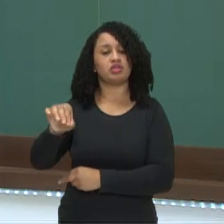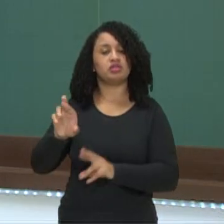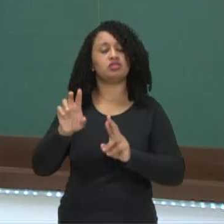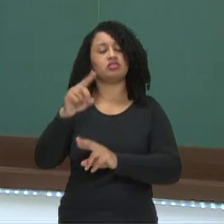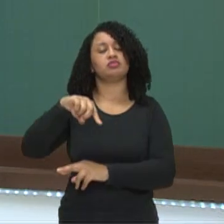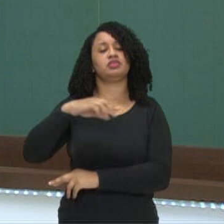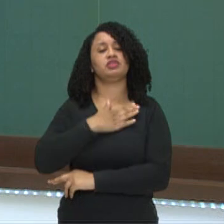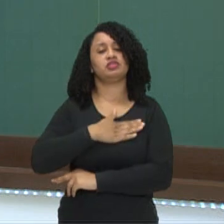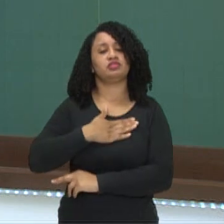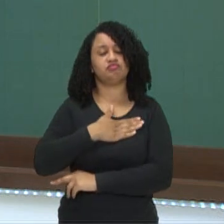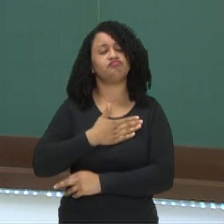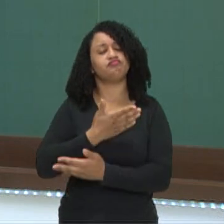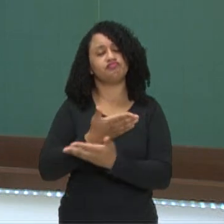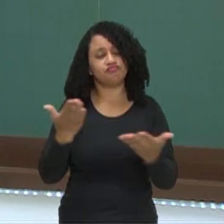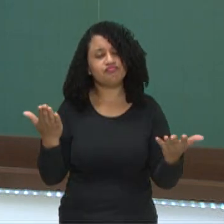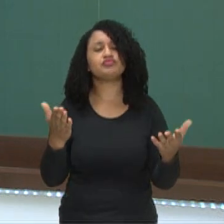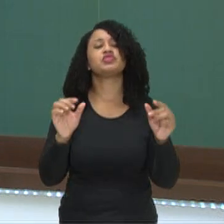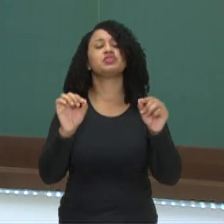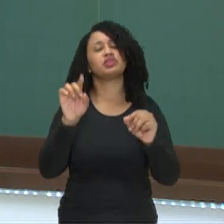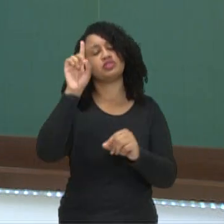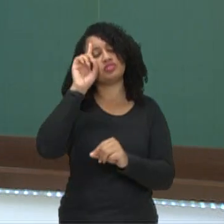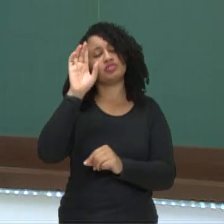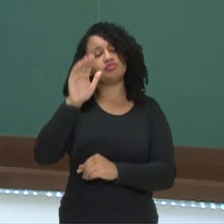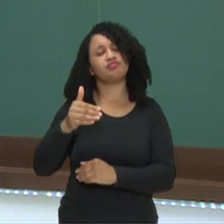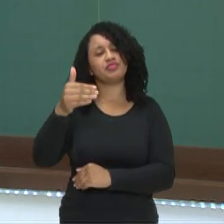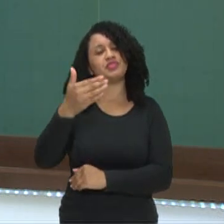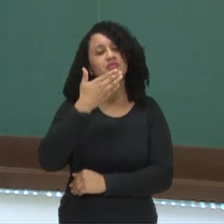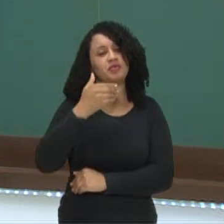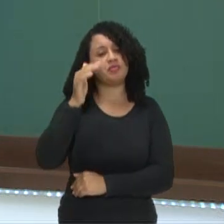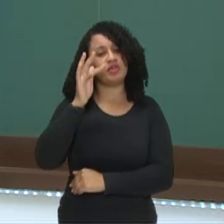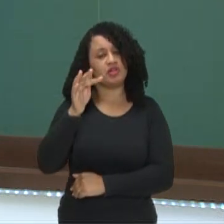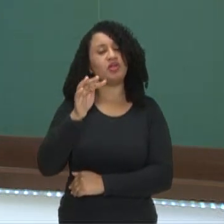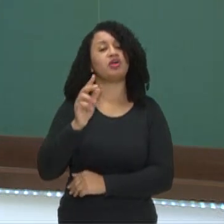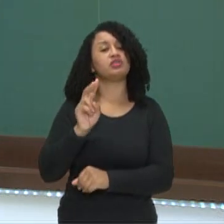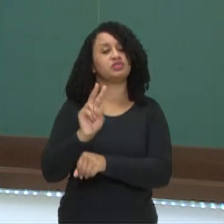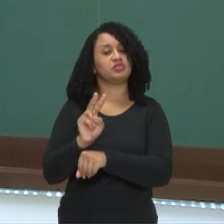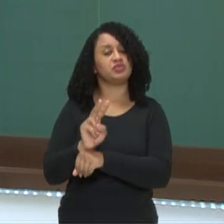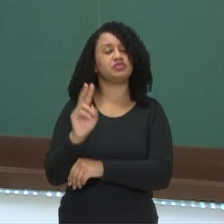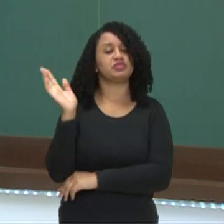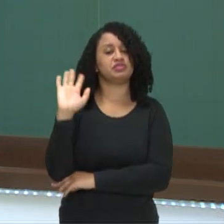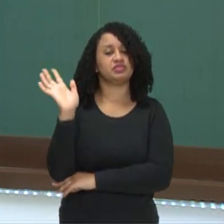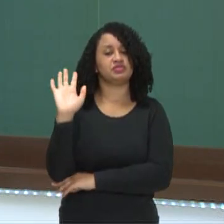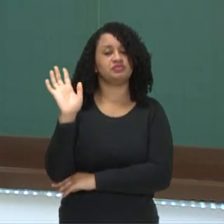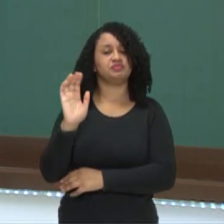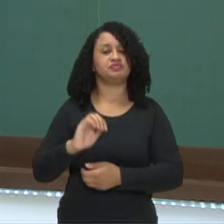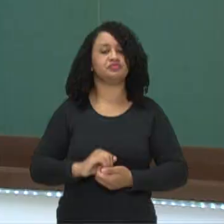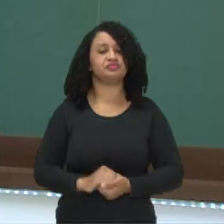gostado. Desejo a você dias melhores. Continue bem. Até a próxima.